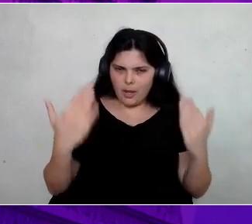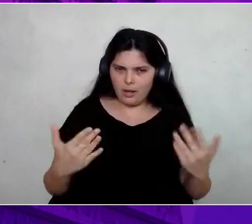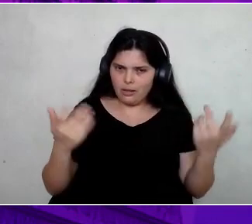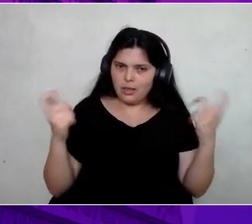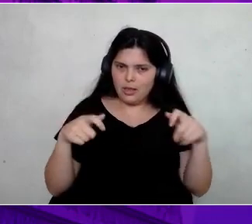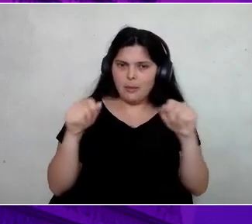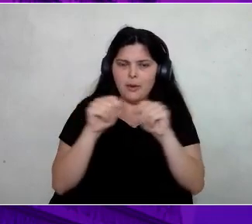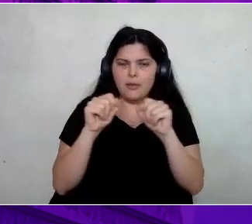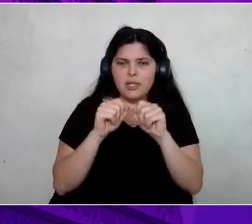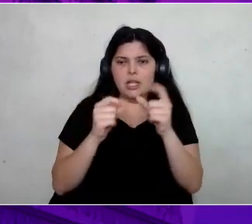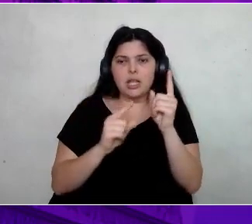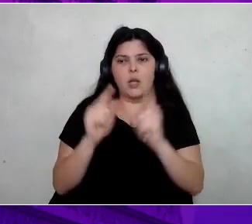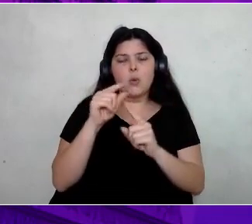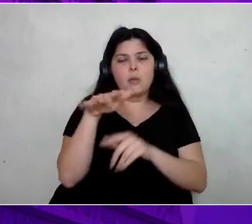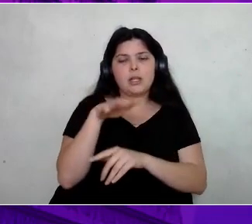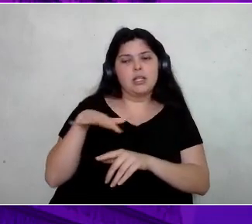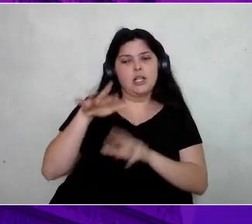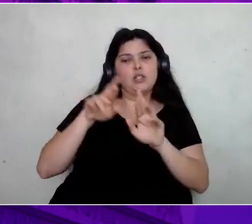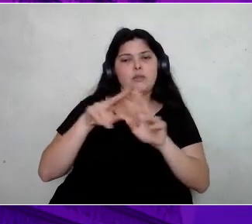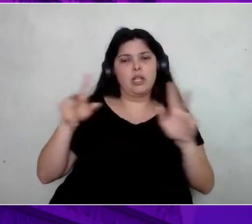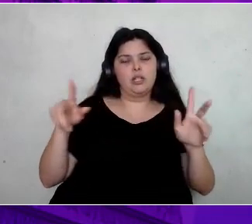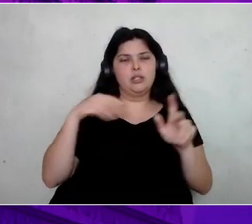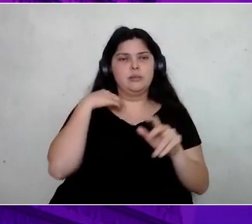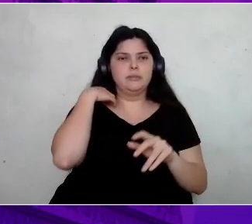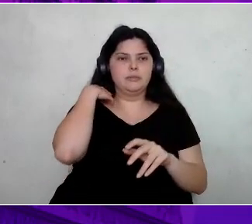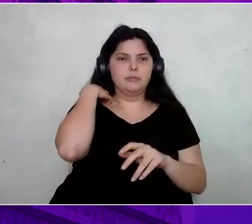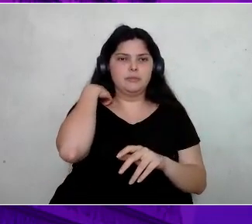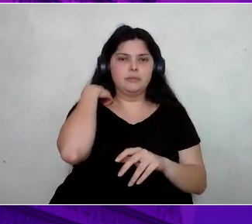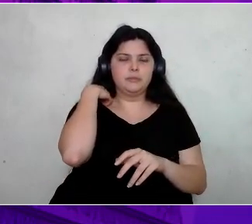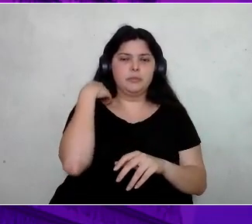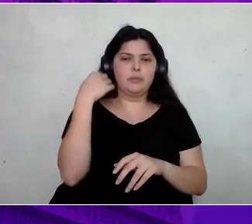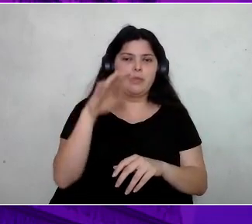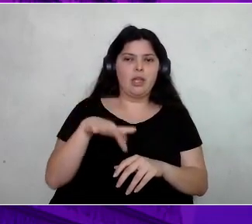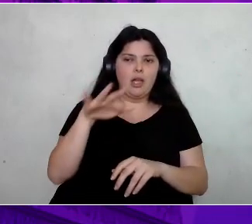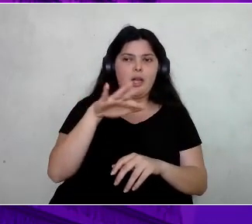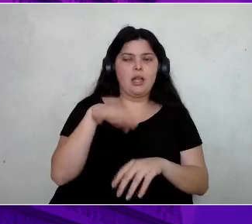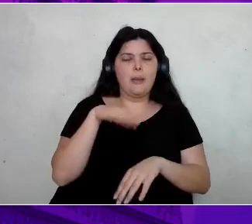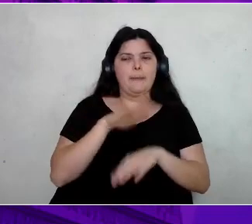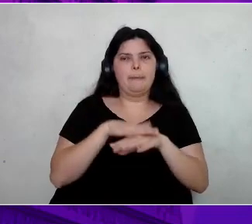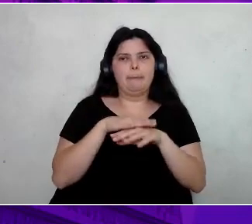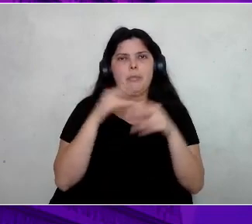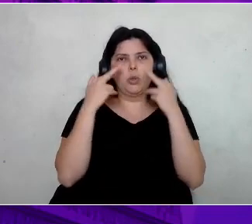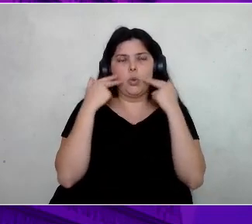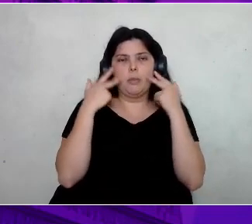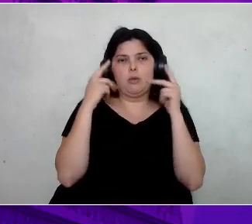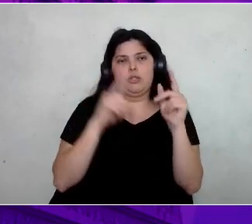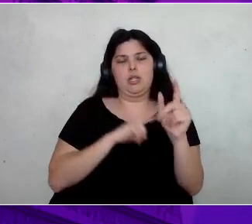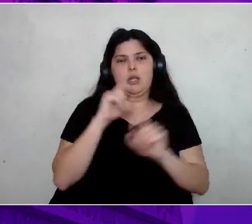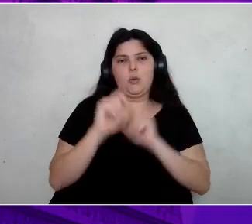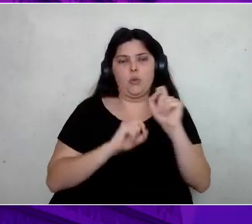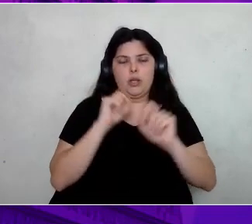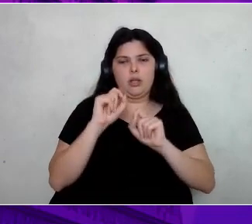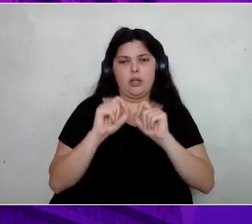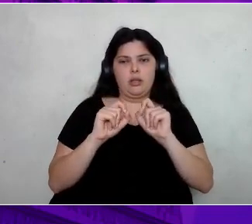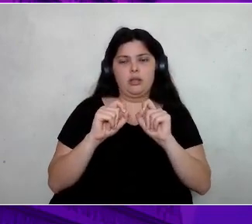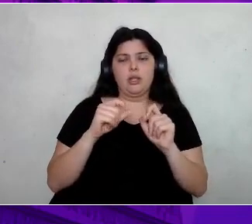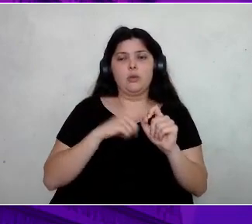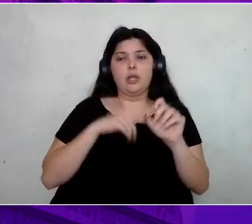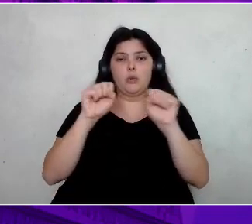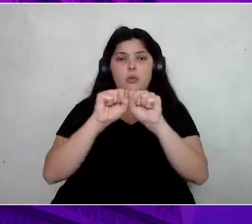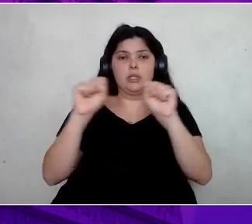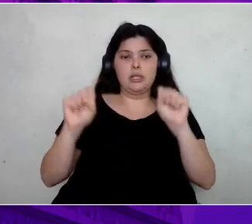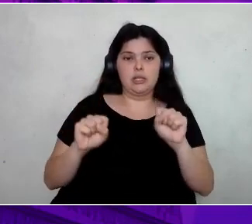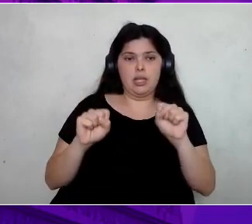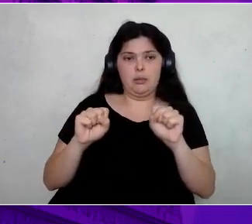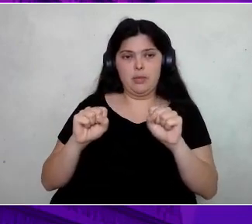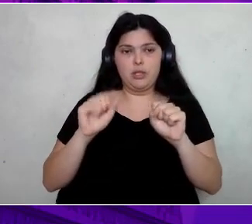alguns cenários diferentes. O cenário mais comum é aquele que eu tenho um sistema existente, eu estou